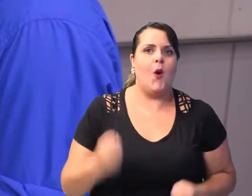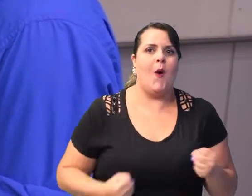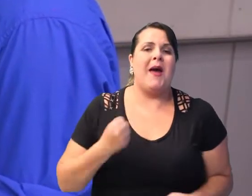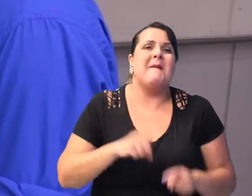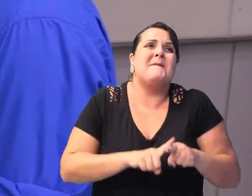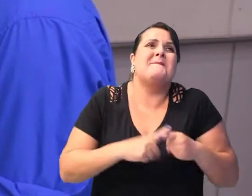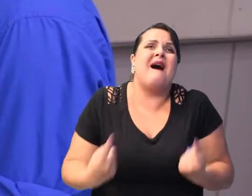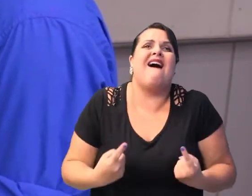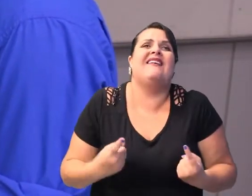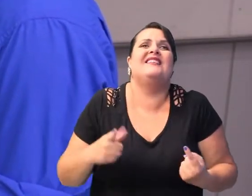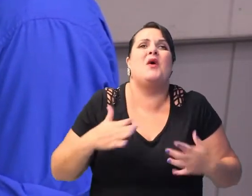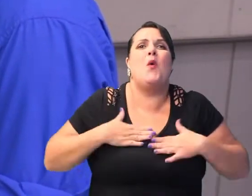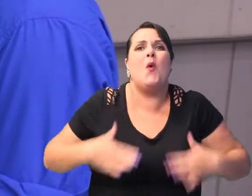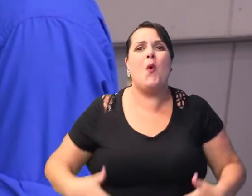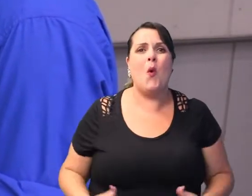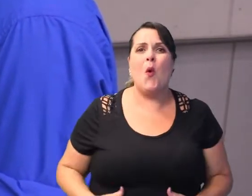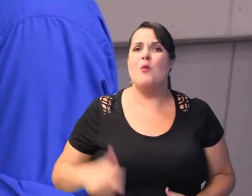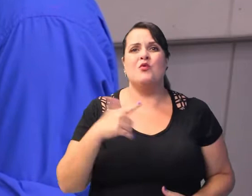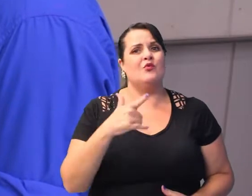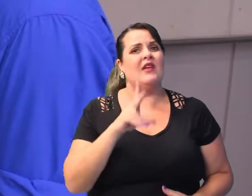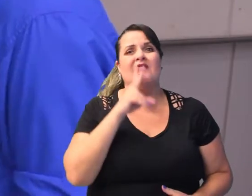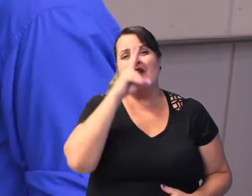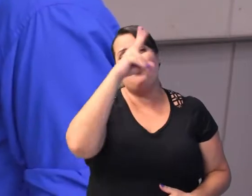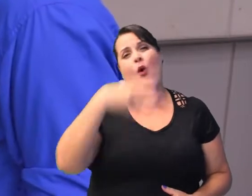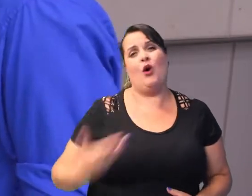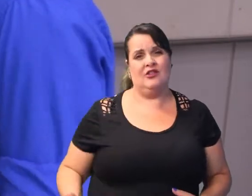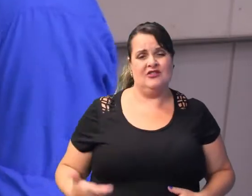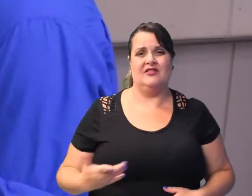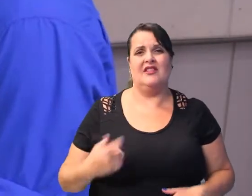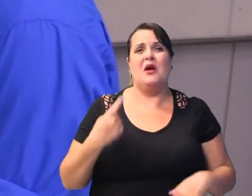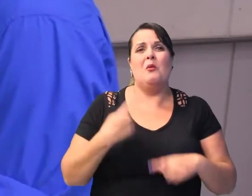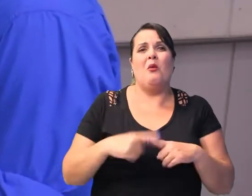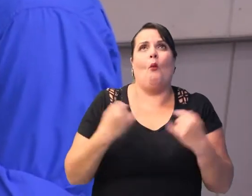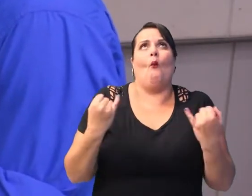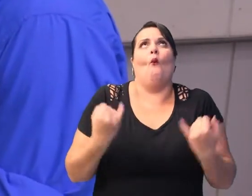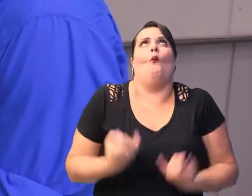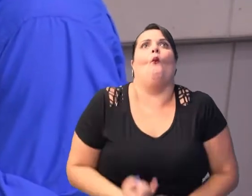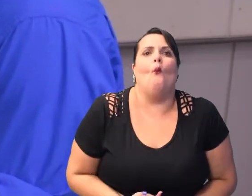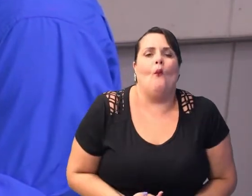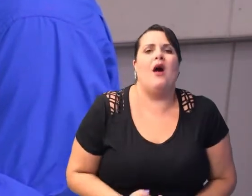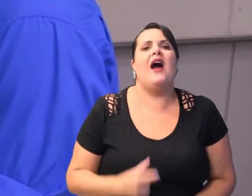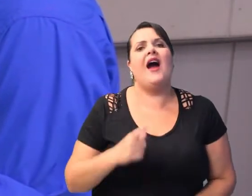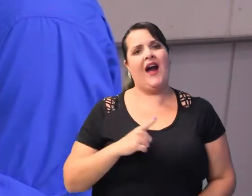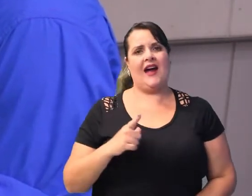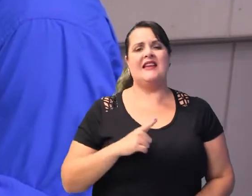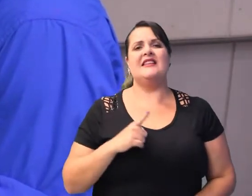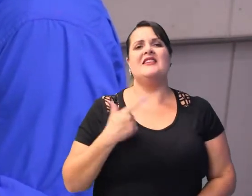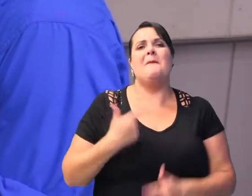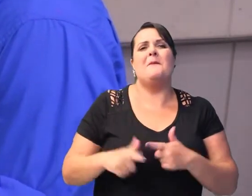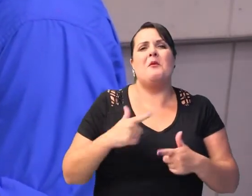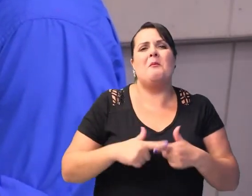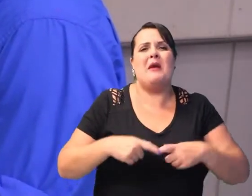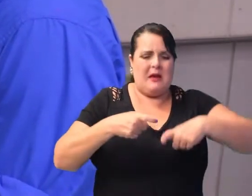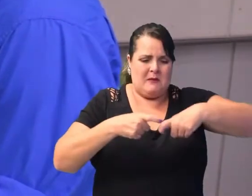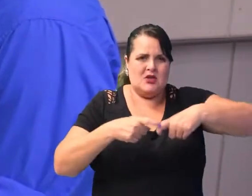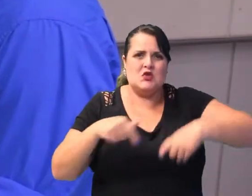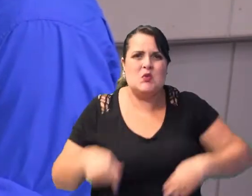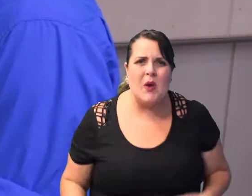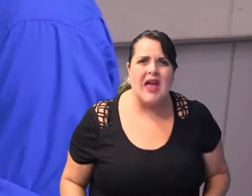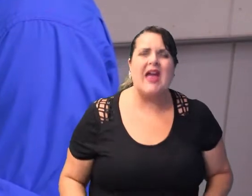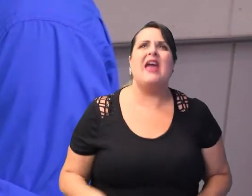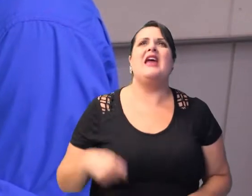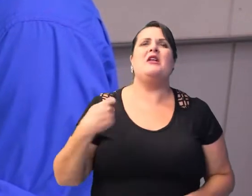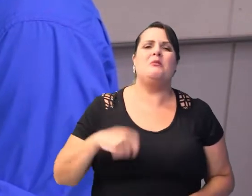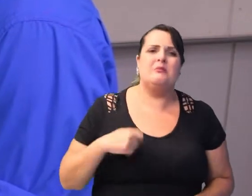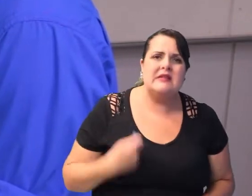pouco o joelho essas coisas porque eu não tinha alguns contra nenhuma é muito hálito e aí também carregava a junta e aí mais